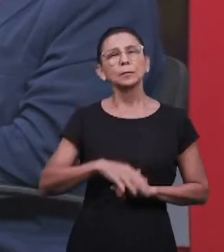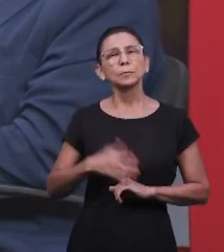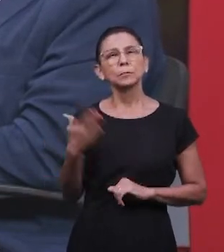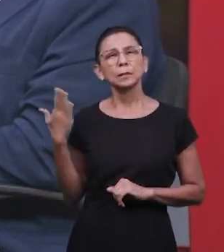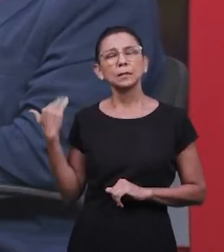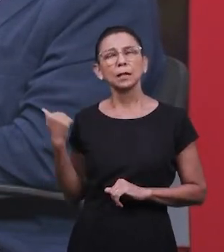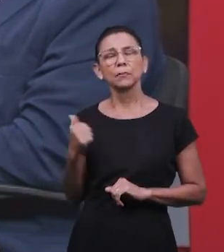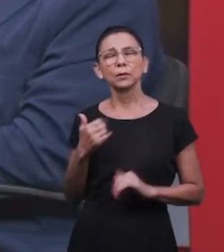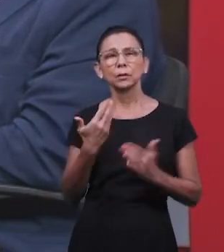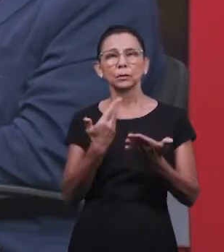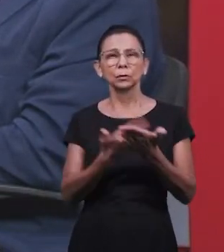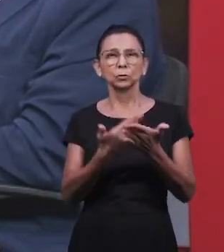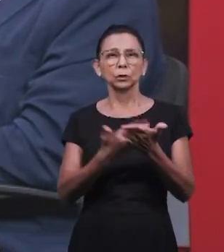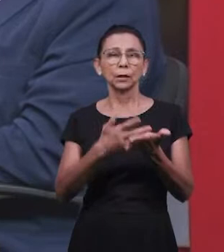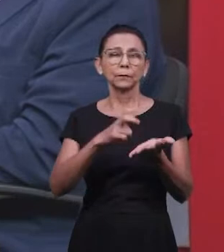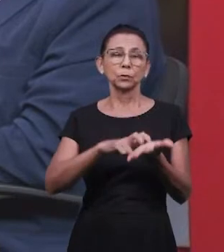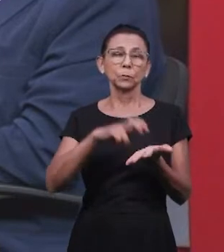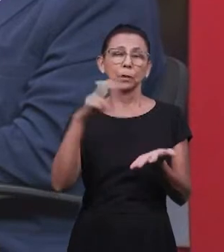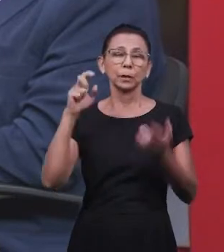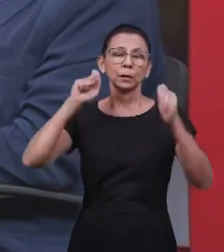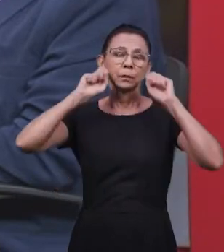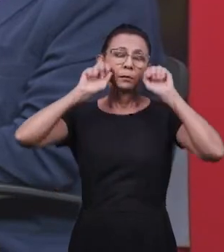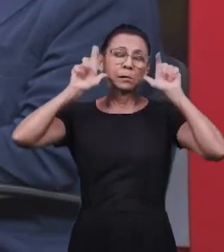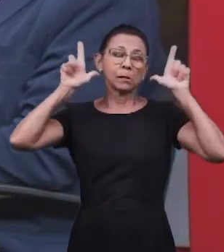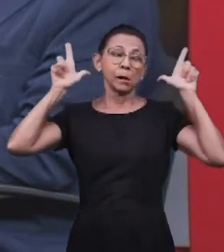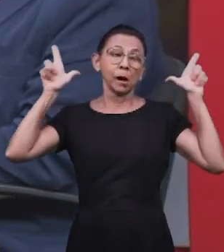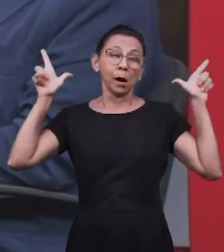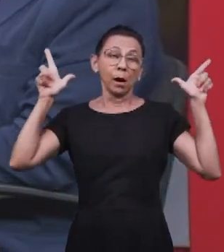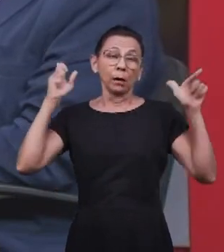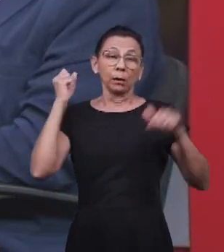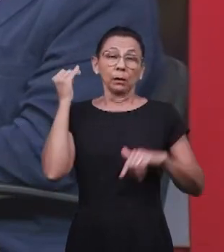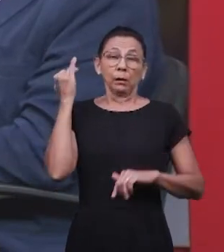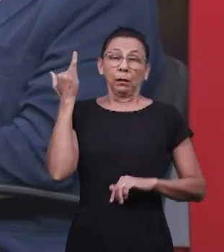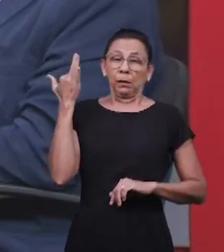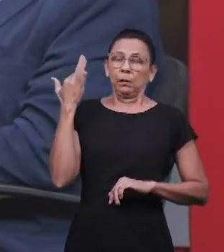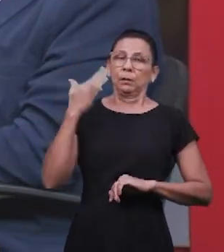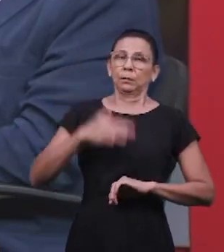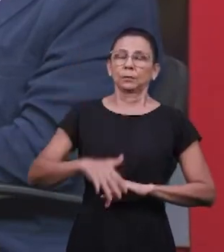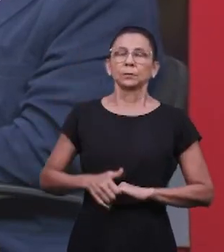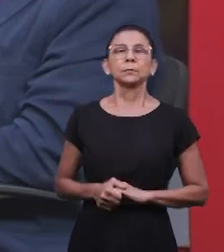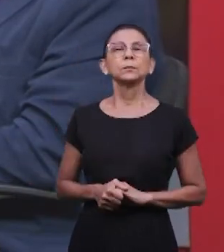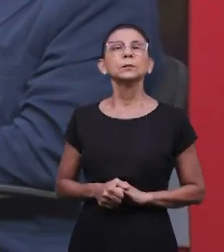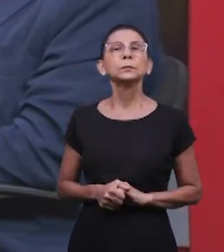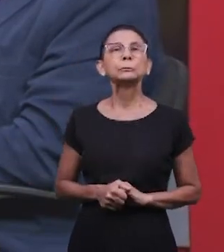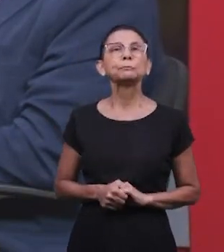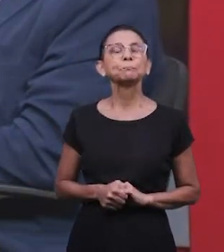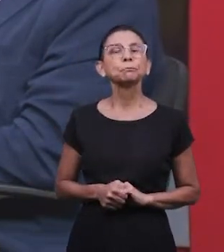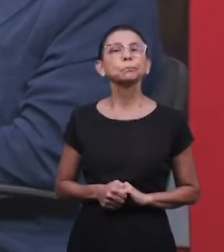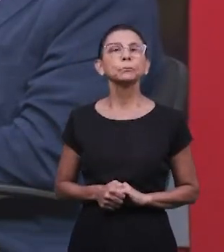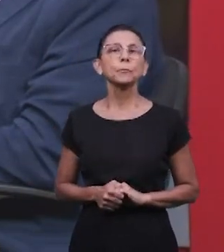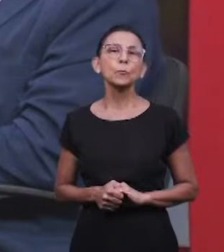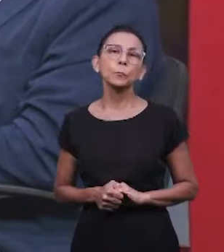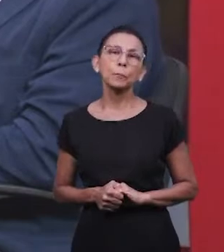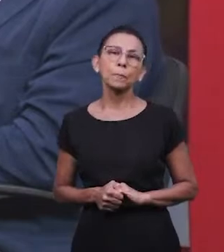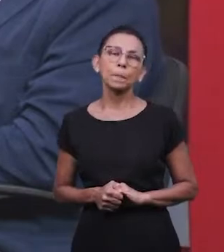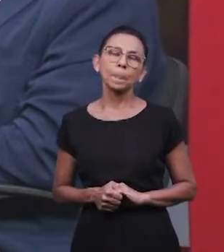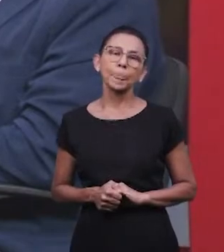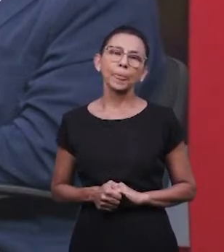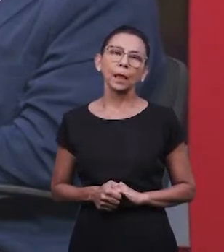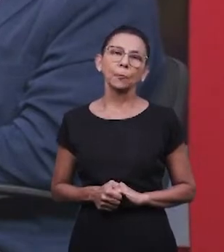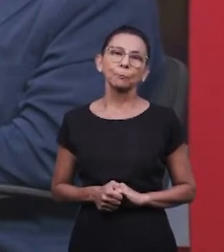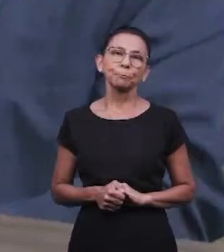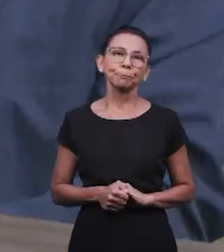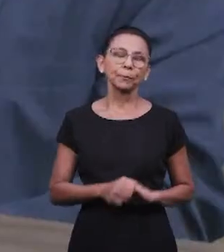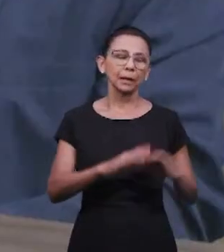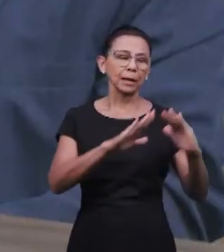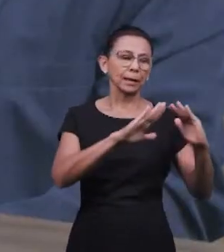acordava muito cedo, enfim. E no trajeto de casa para a escola, os meus pais sempre,